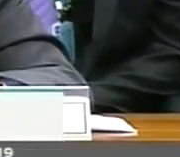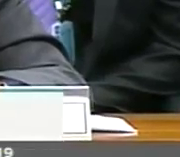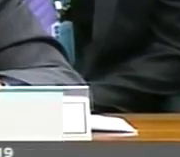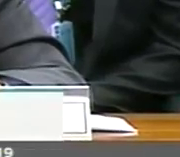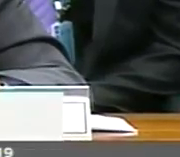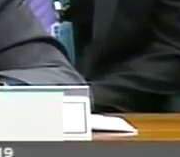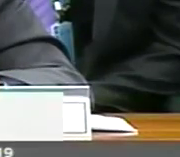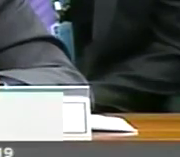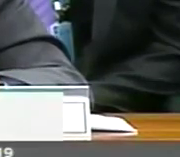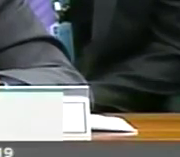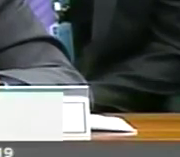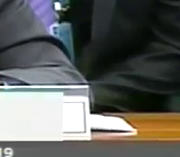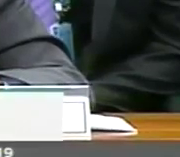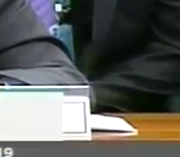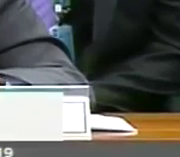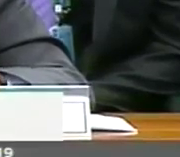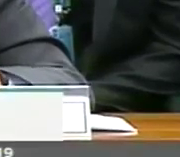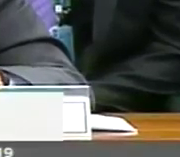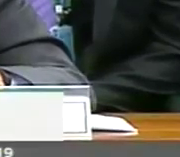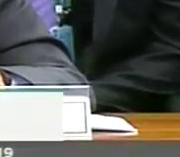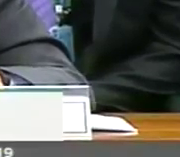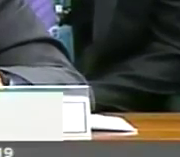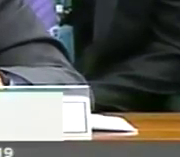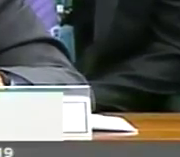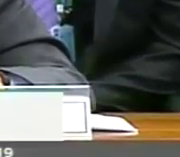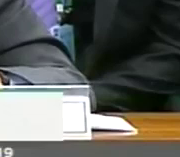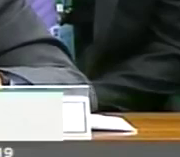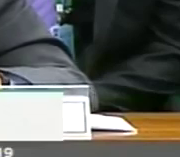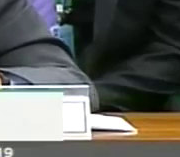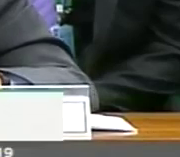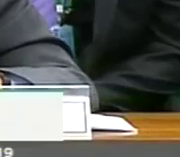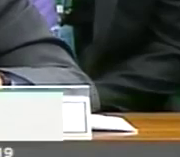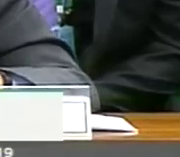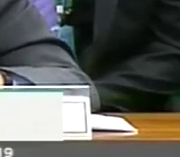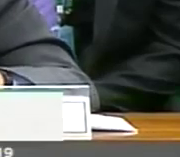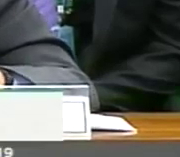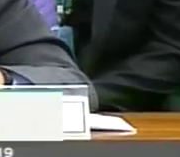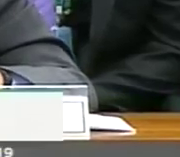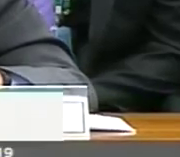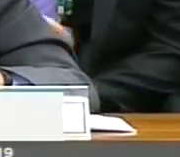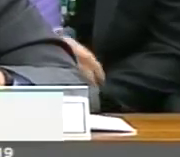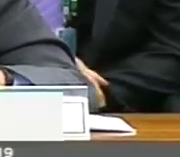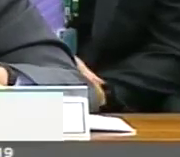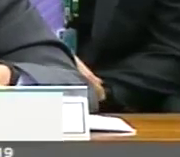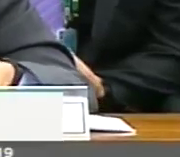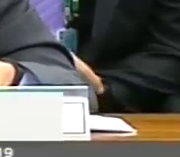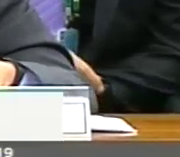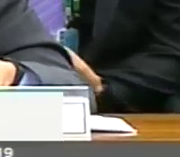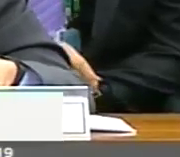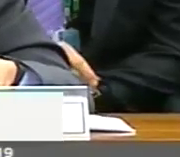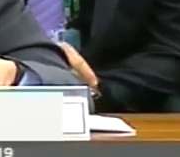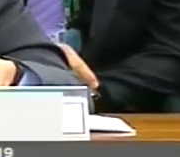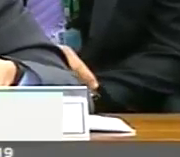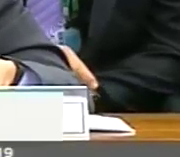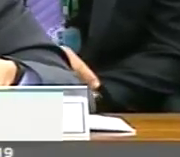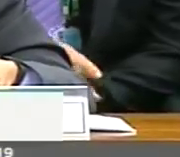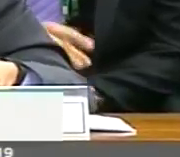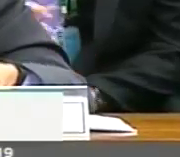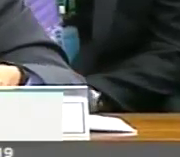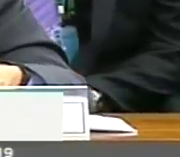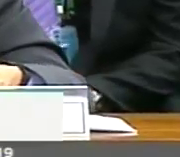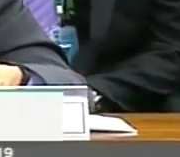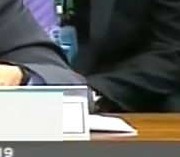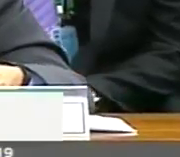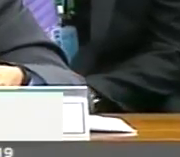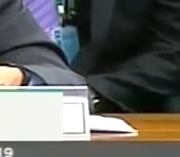finanças públicas, concentrando-se em questões procedimentais, sem adentrar nos fatos narrados na denúncia,